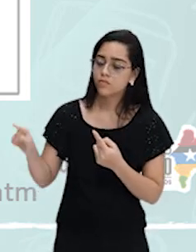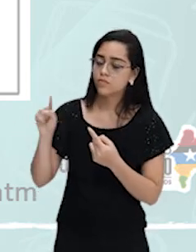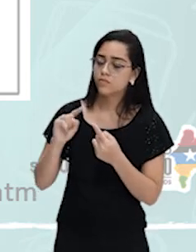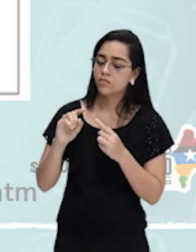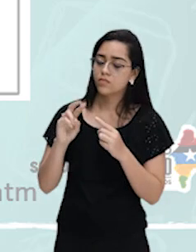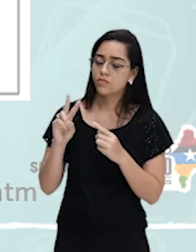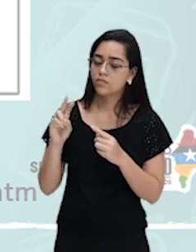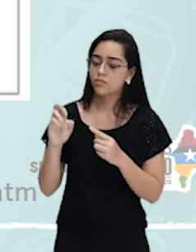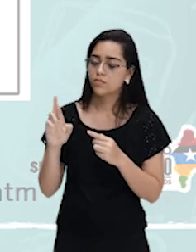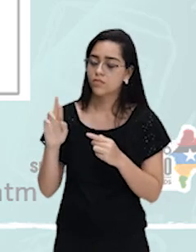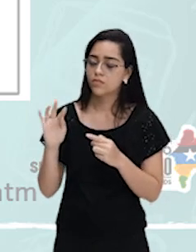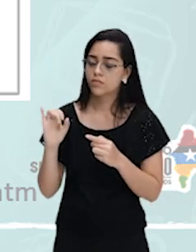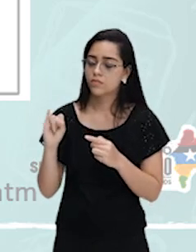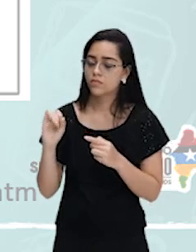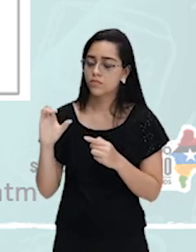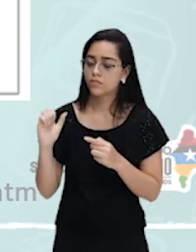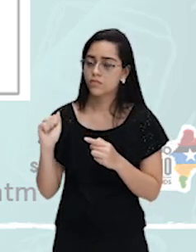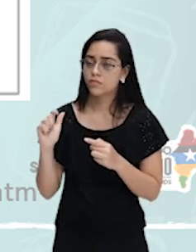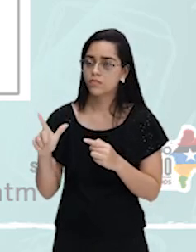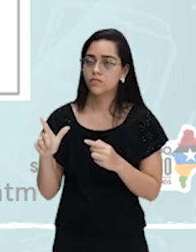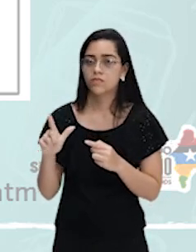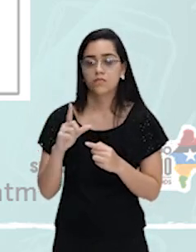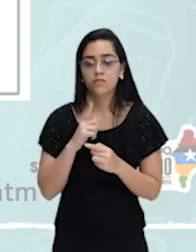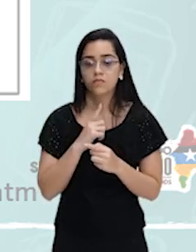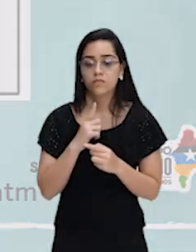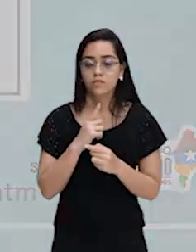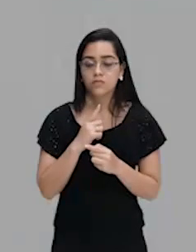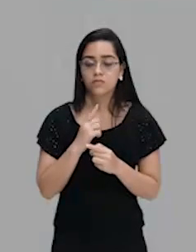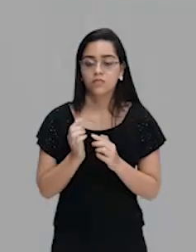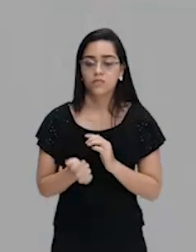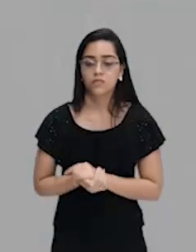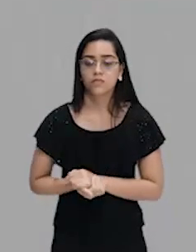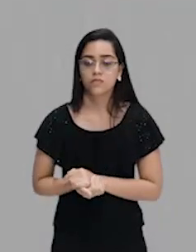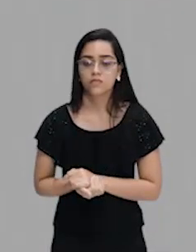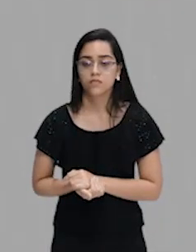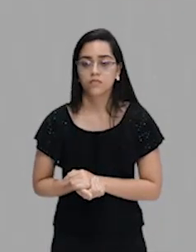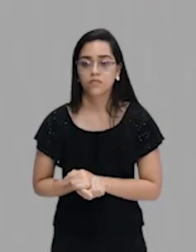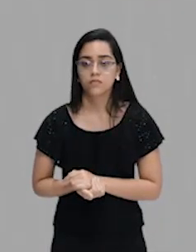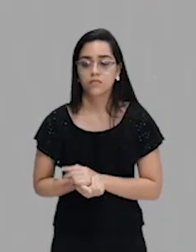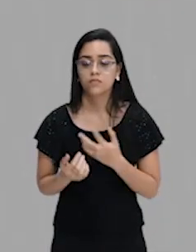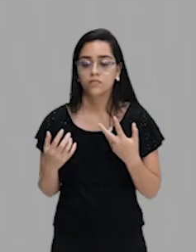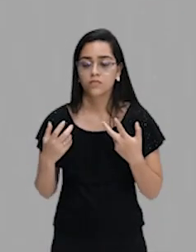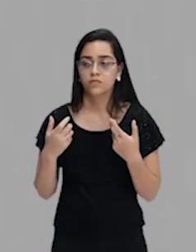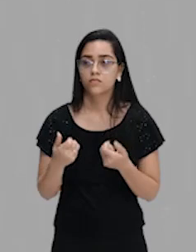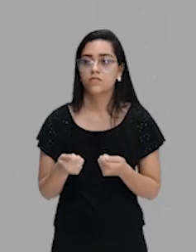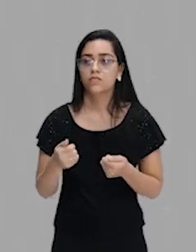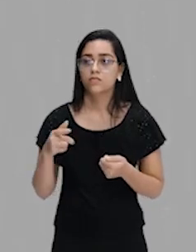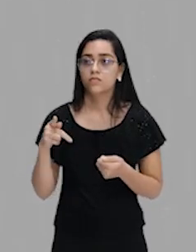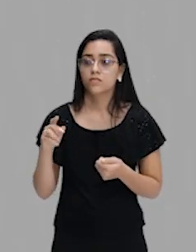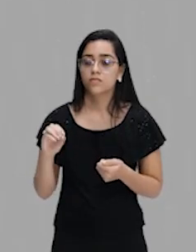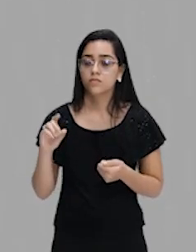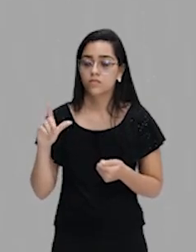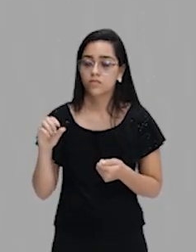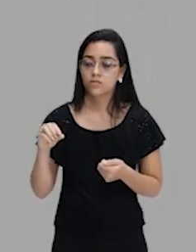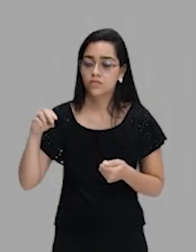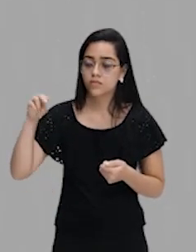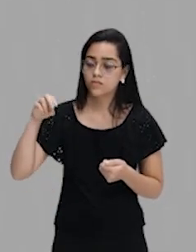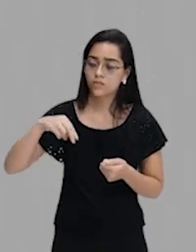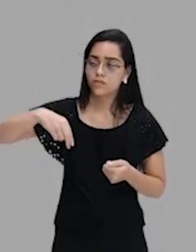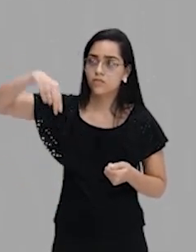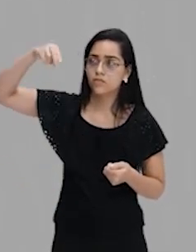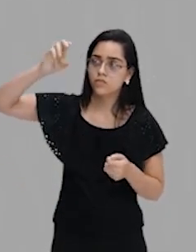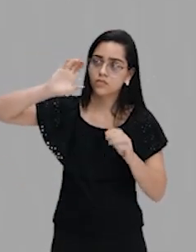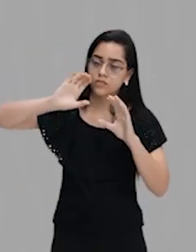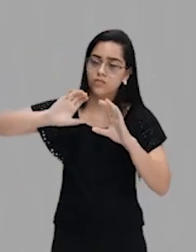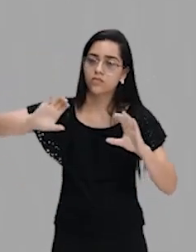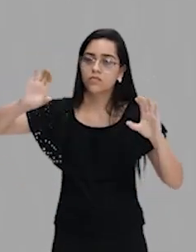vertical, né? O círculo vertical lá acima, que passa pelo polo norte celeste, o